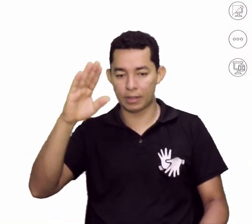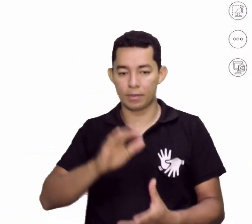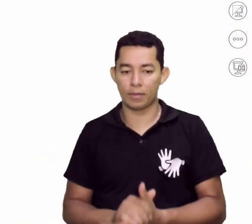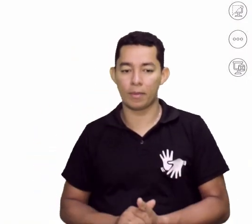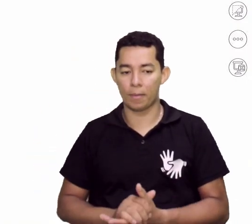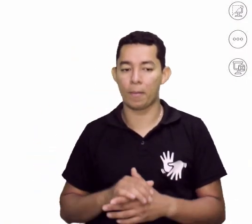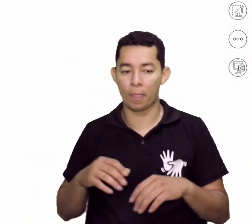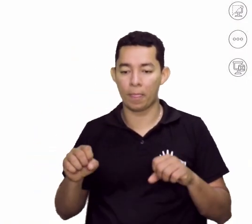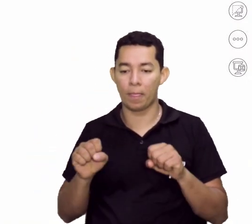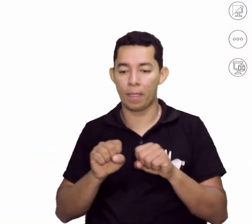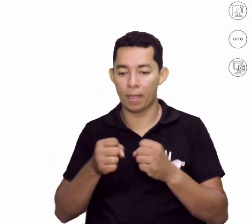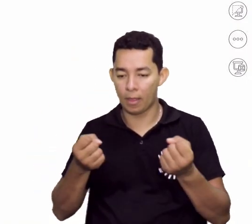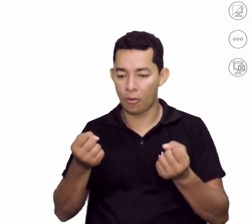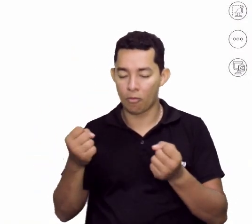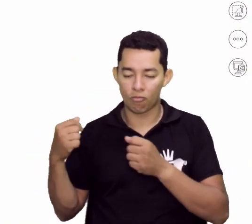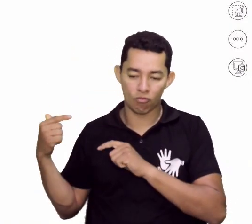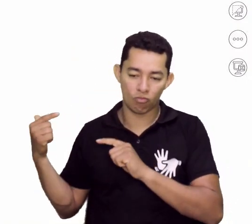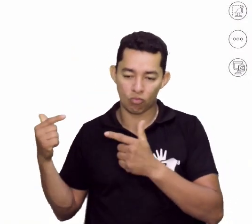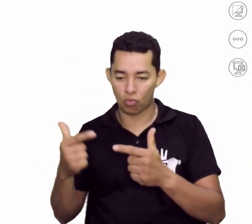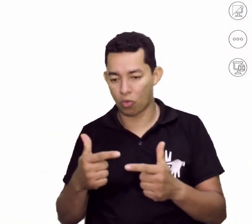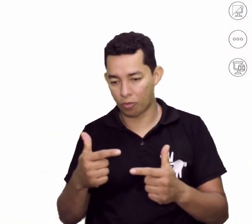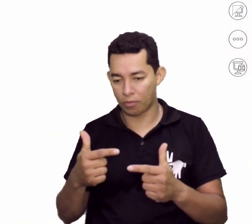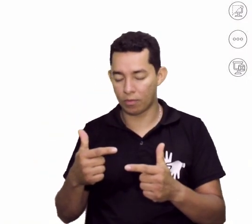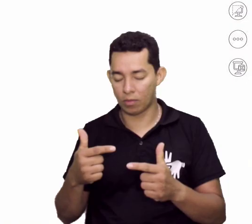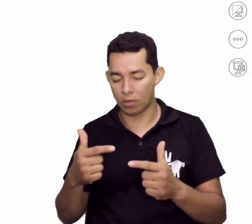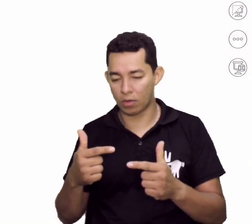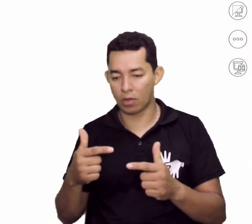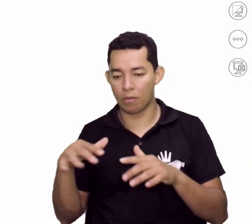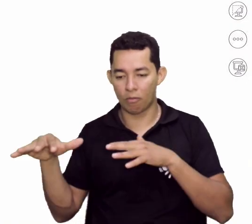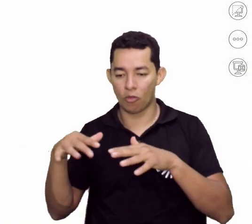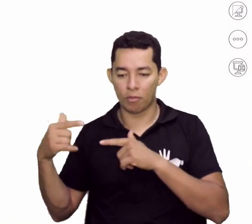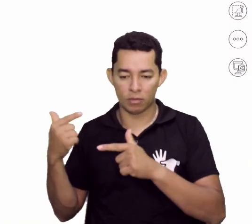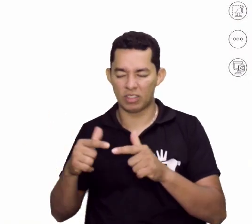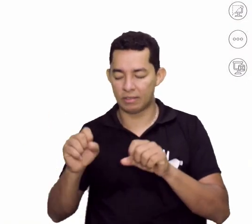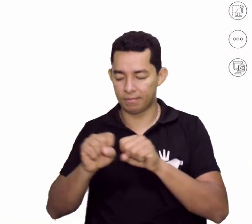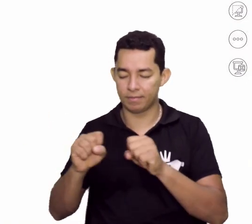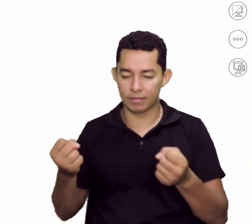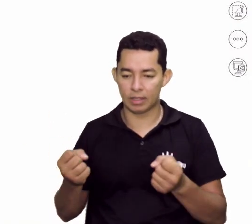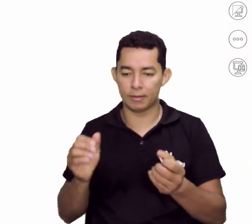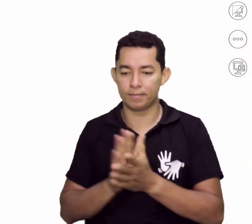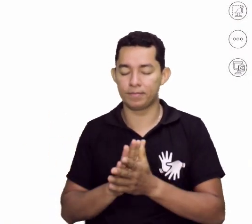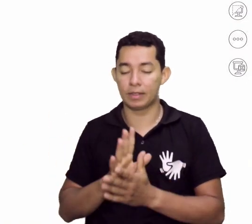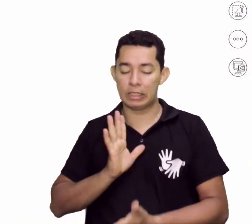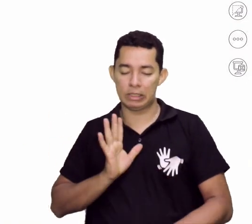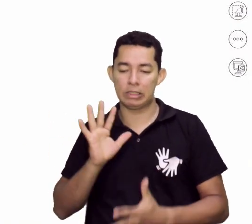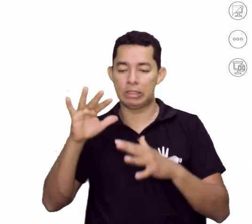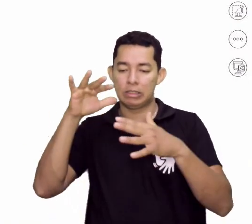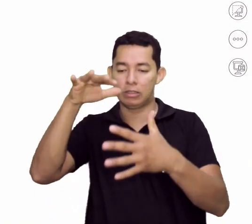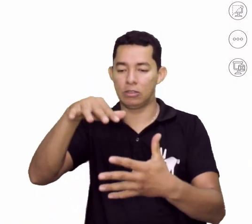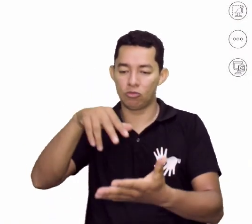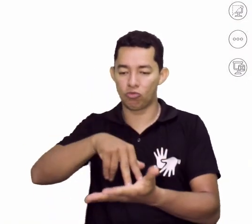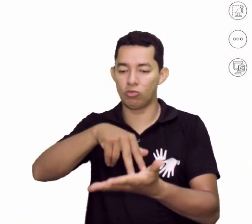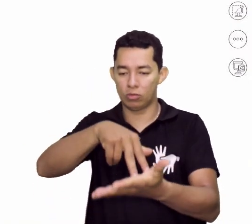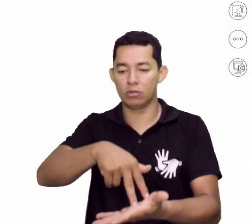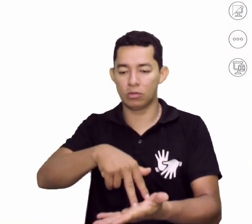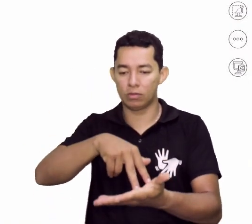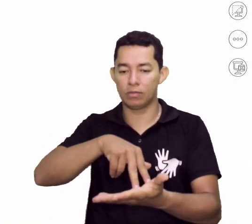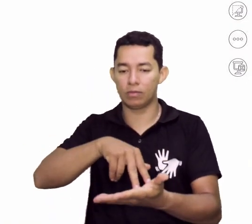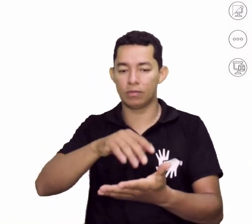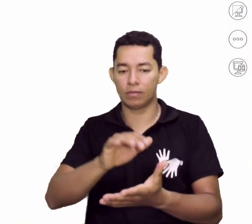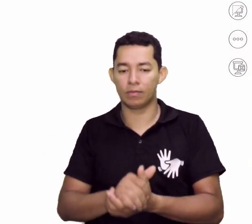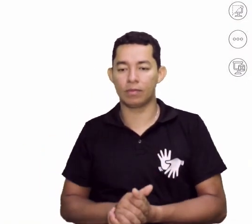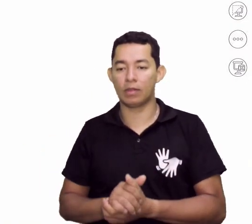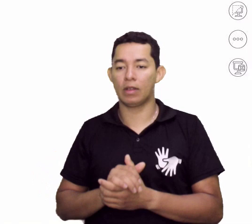e clássicos, todas elas, né? Espírito vanguardista e de protesto também, espontaneidade, improvisação